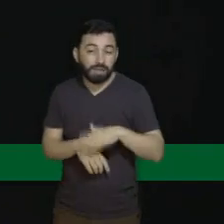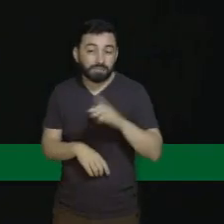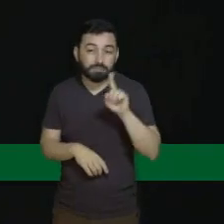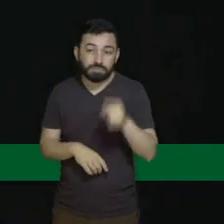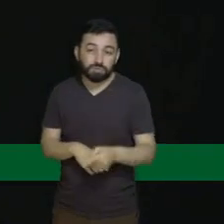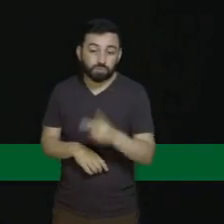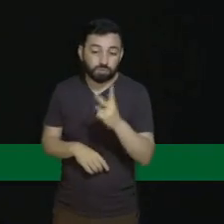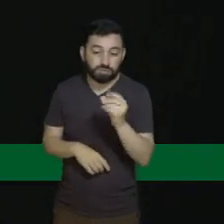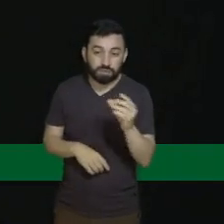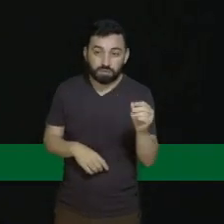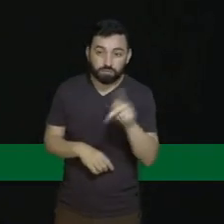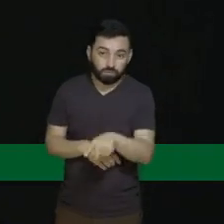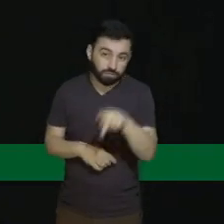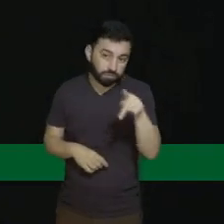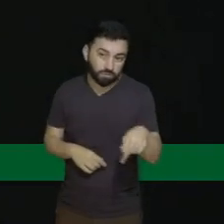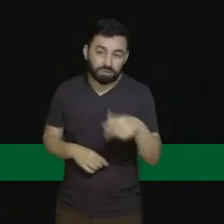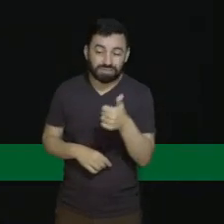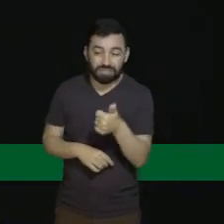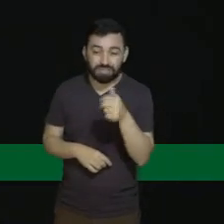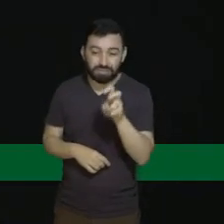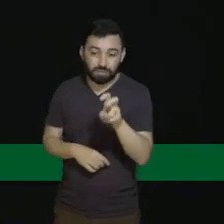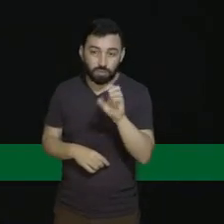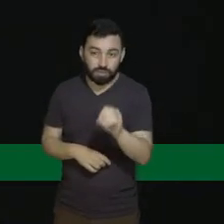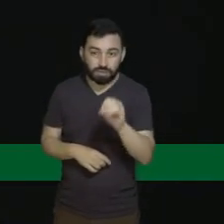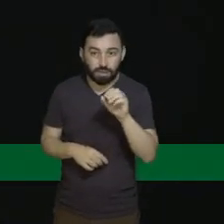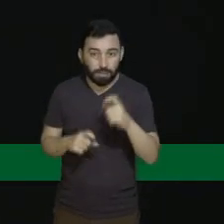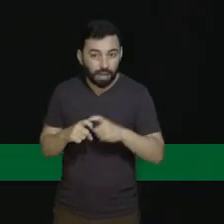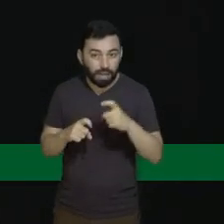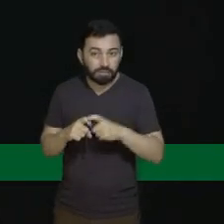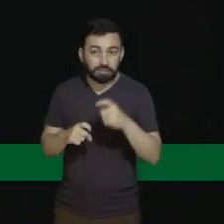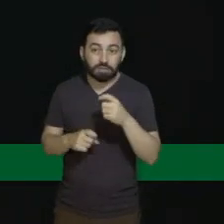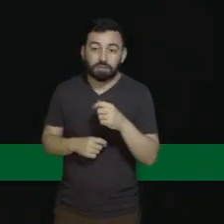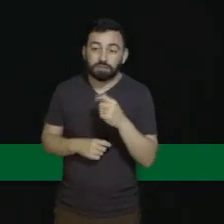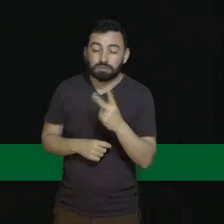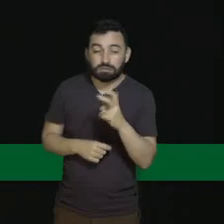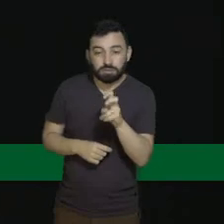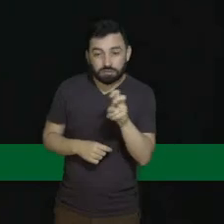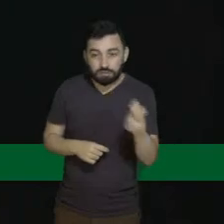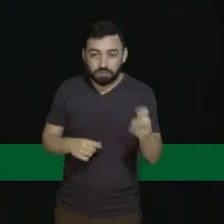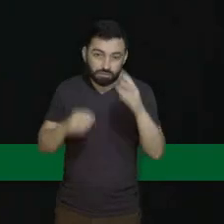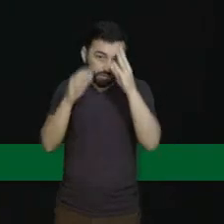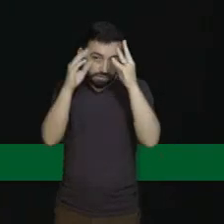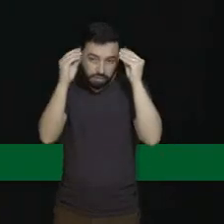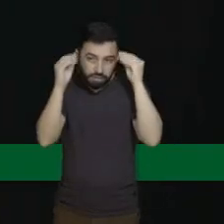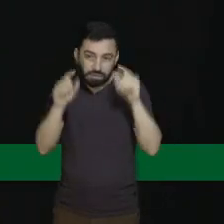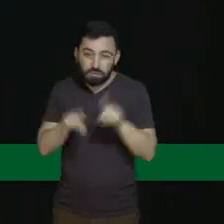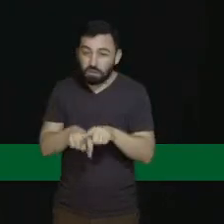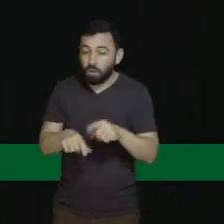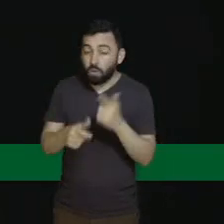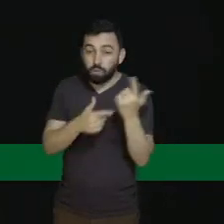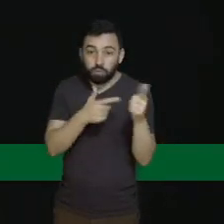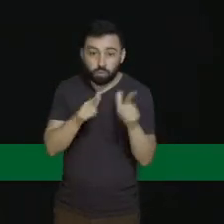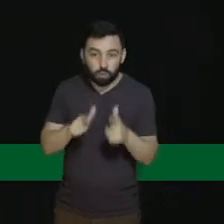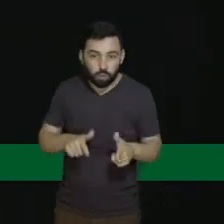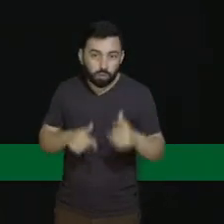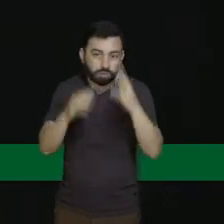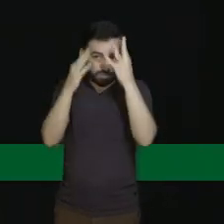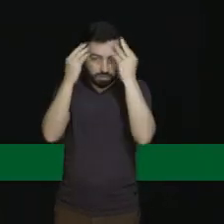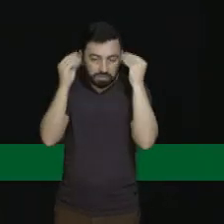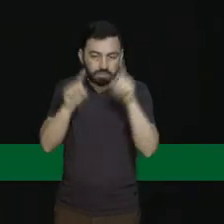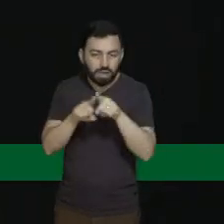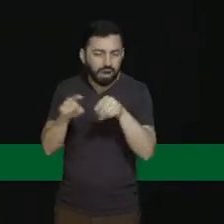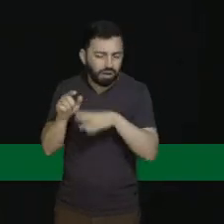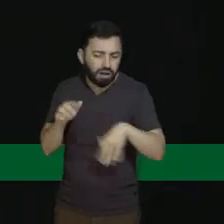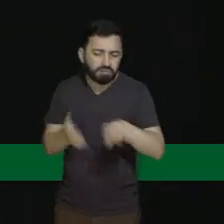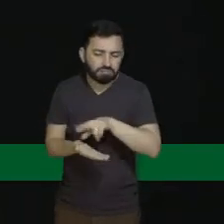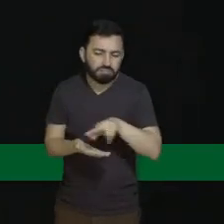professores, 150 médicos, 255 enfermeiros, entre outros profissionais de diversas áreas que formamos